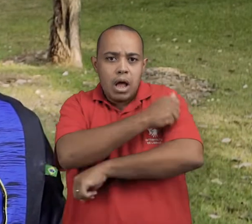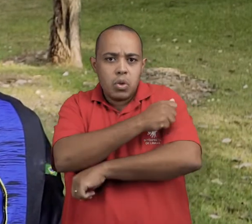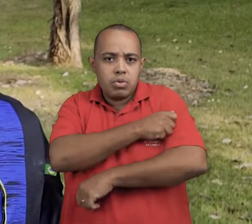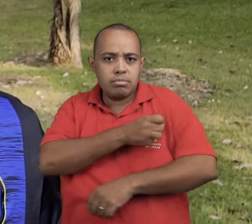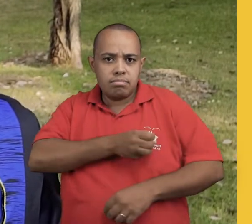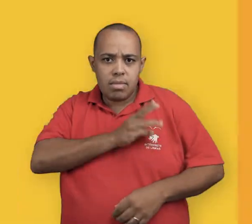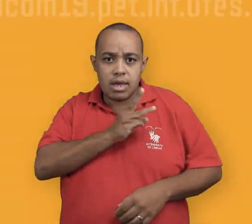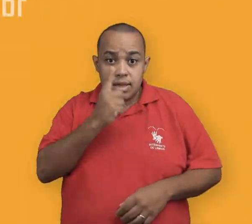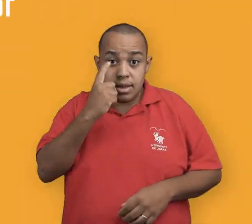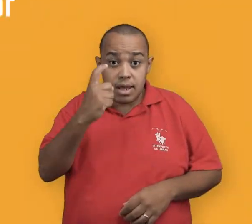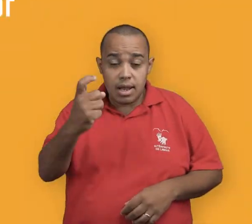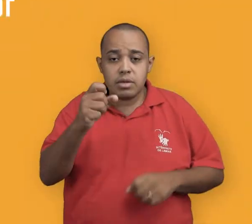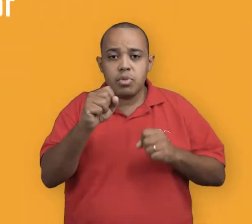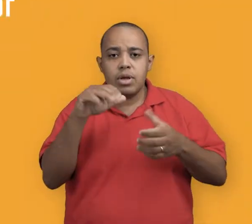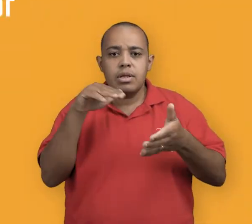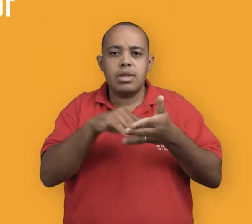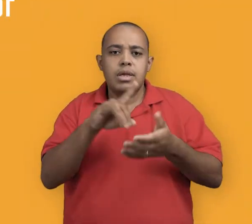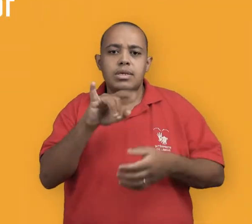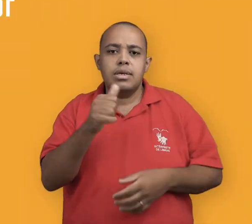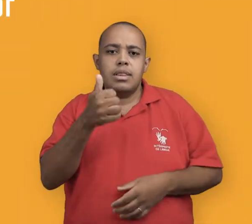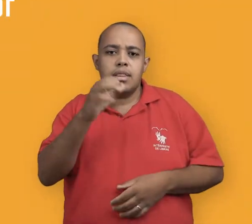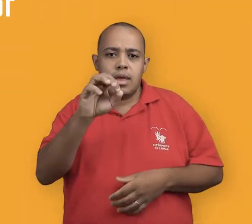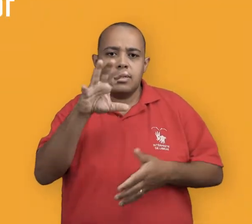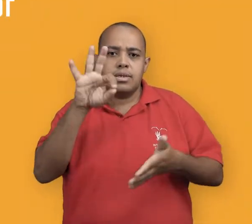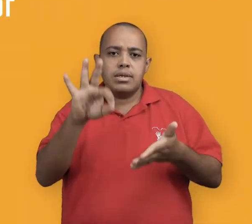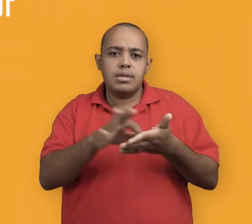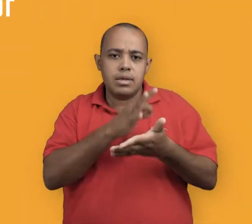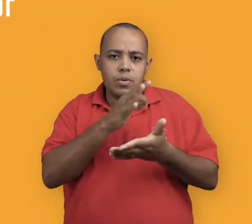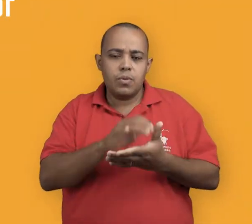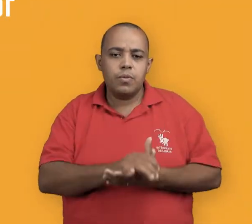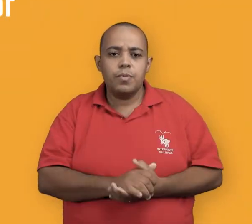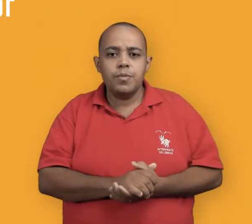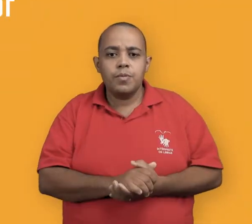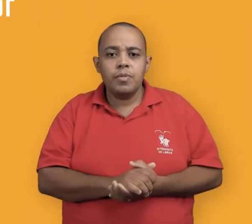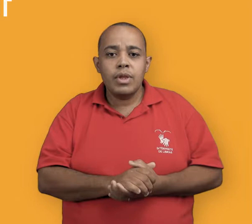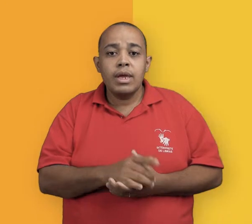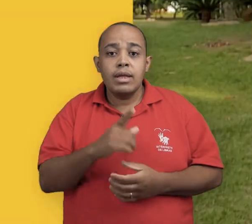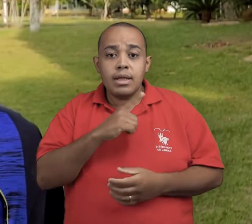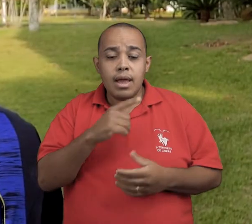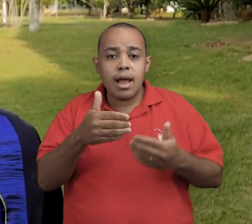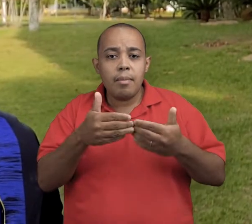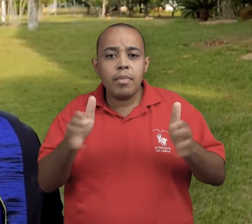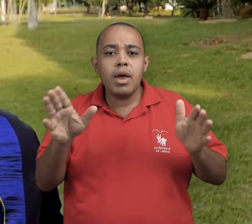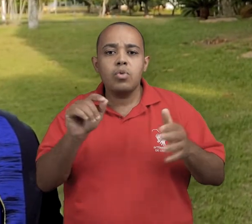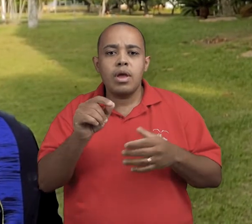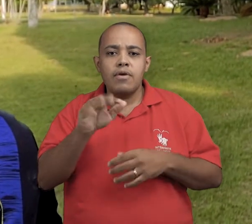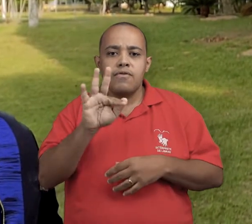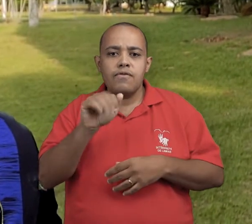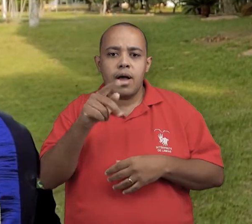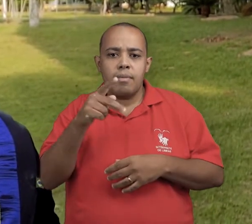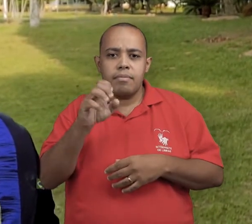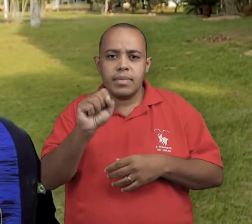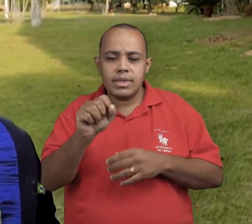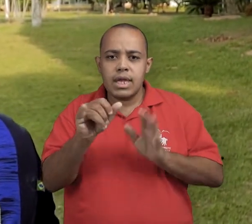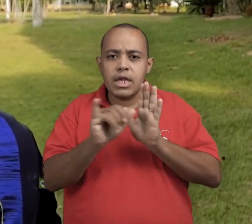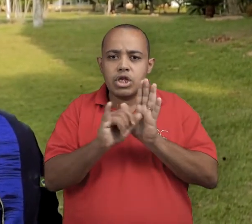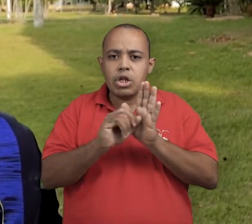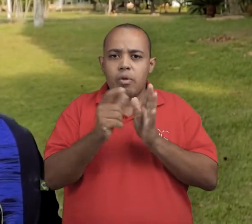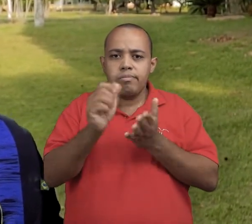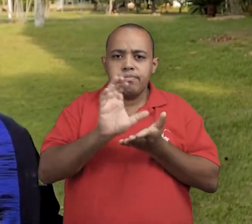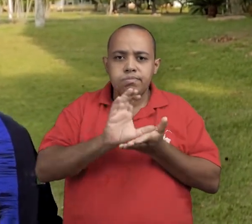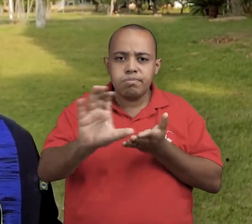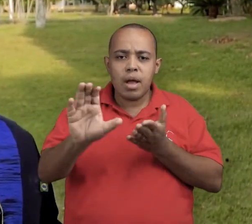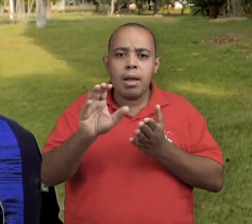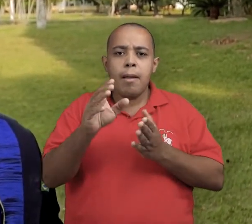em programação podem se inscrever até o dia 10. Para mais informações, acesse o site. Está aberto o edital de financiamento da FAPES para